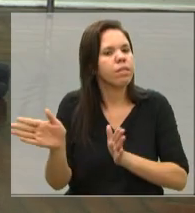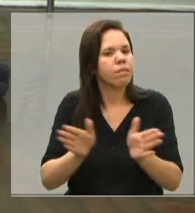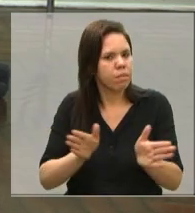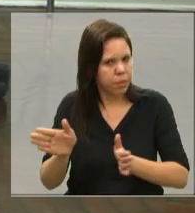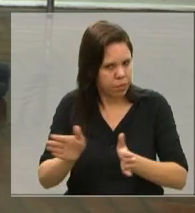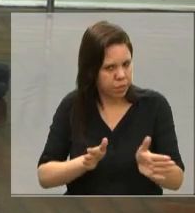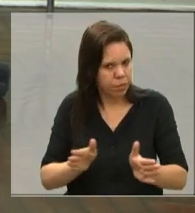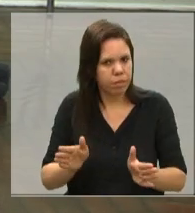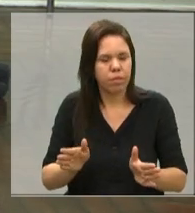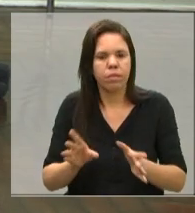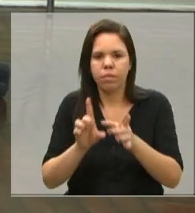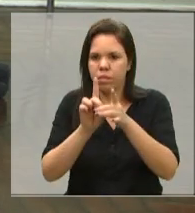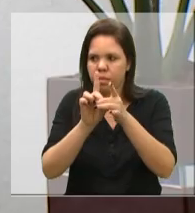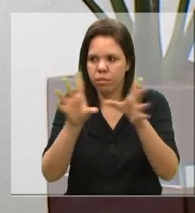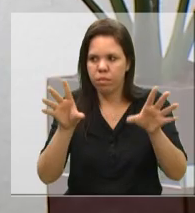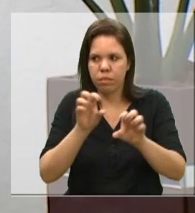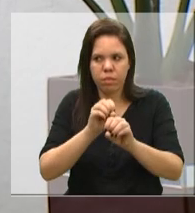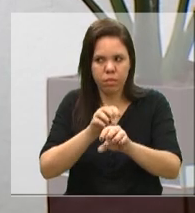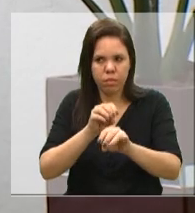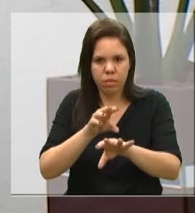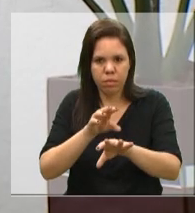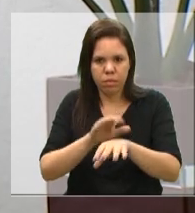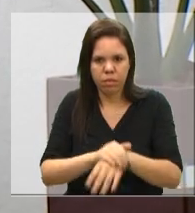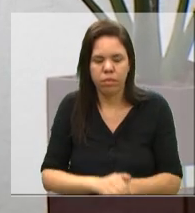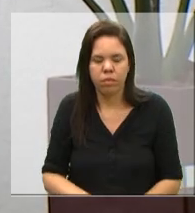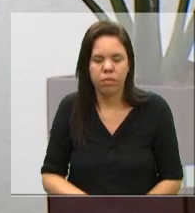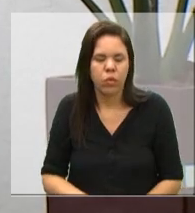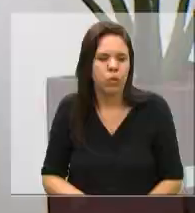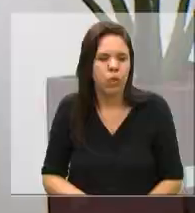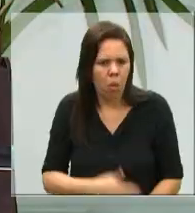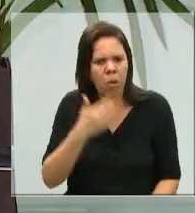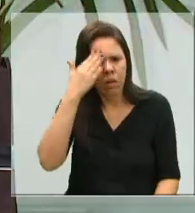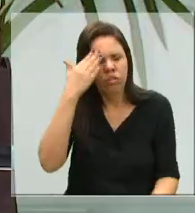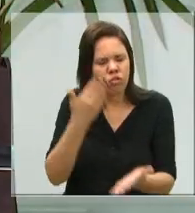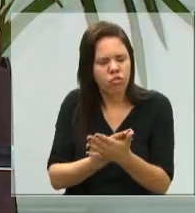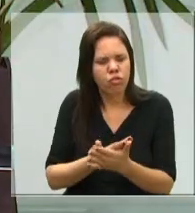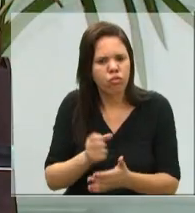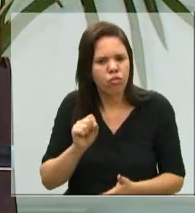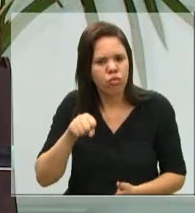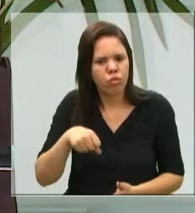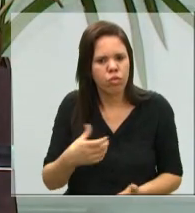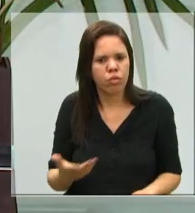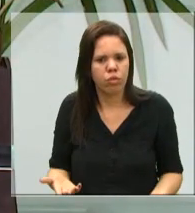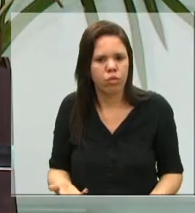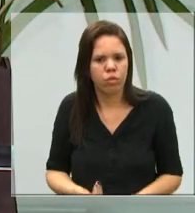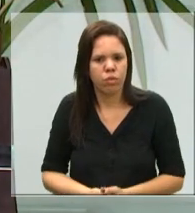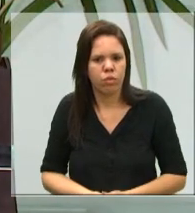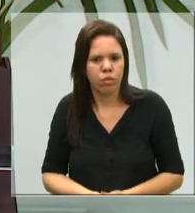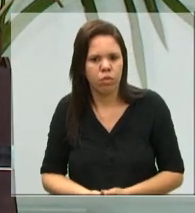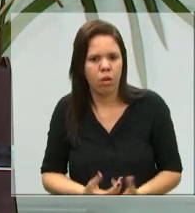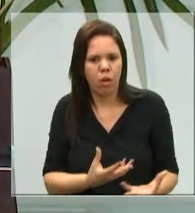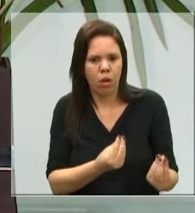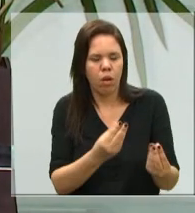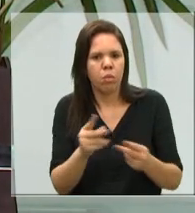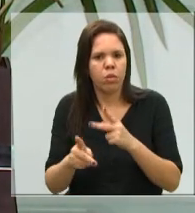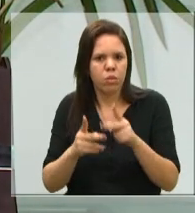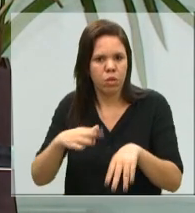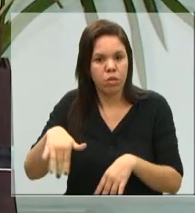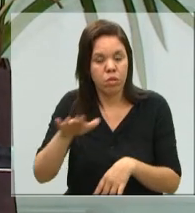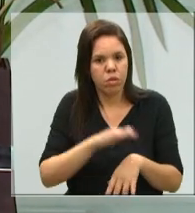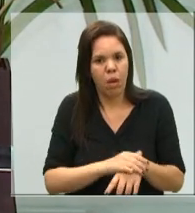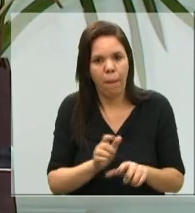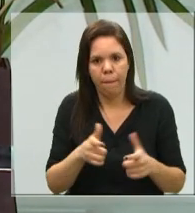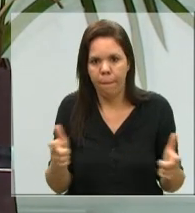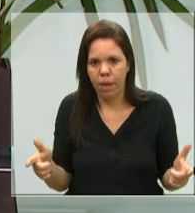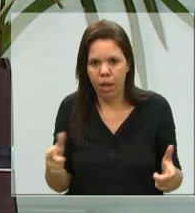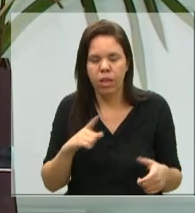acessibilidade, democratiza o ensino. Eu não tenho dúvida alguma, André, de que muitas pessoas, a maioria, eu diria,